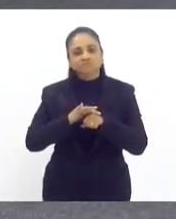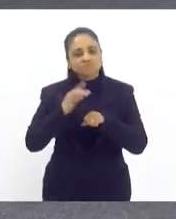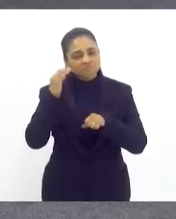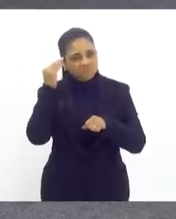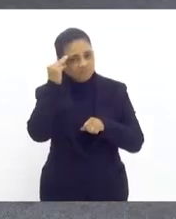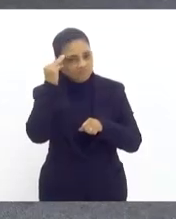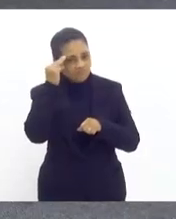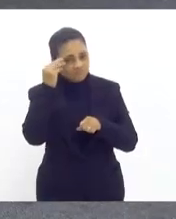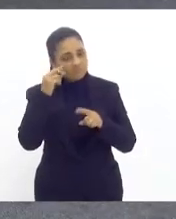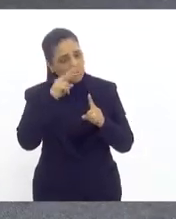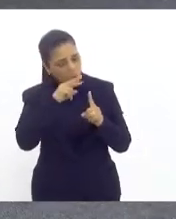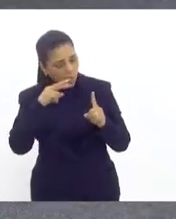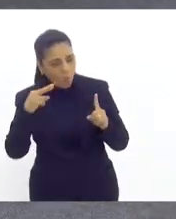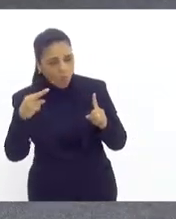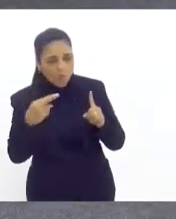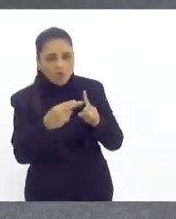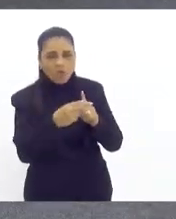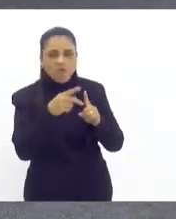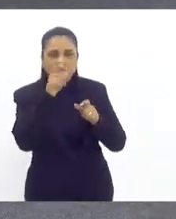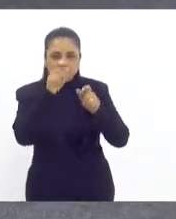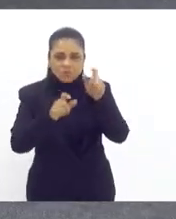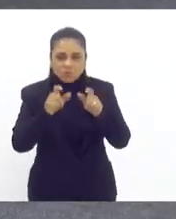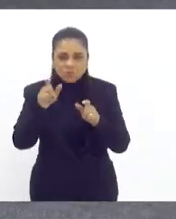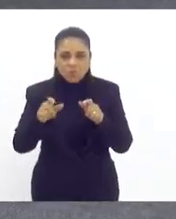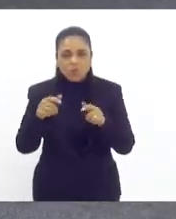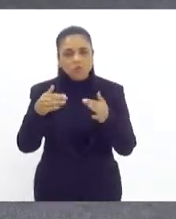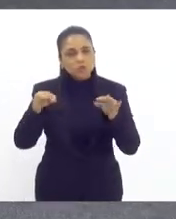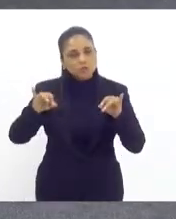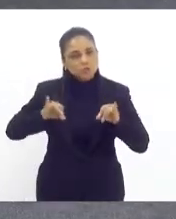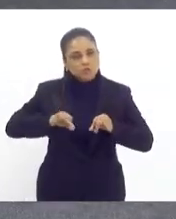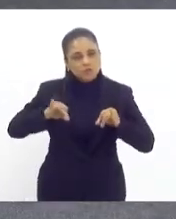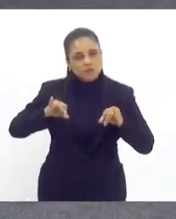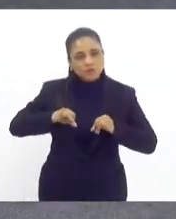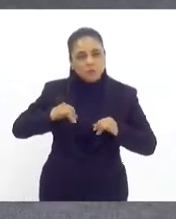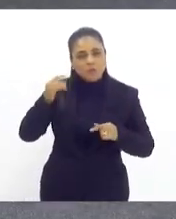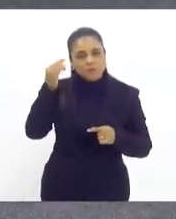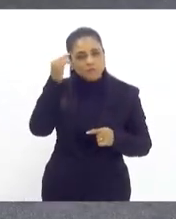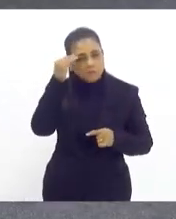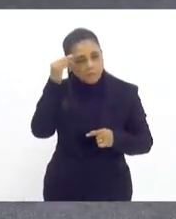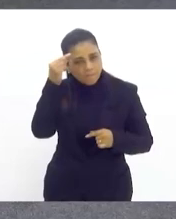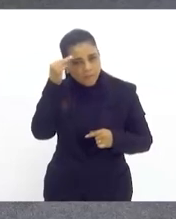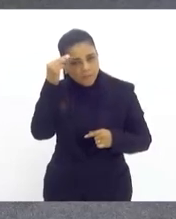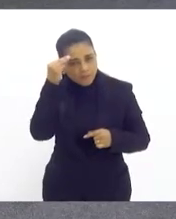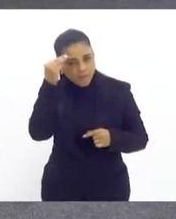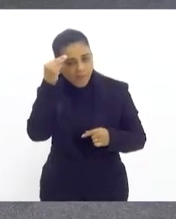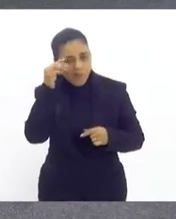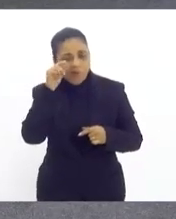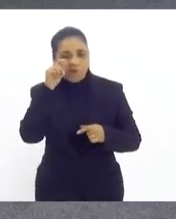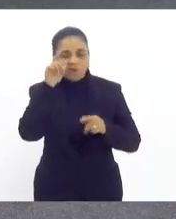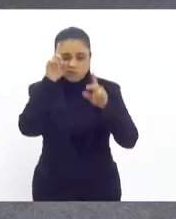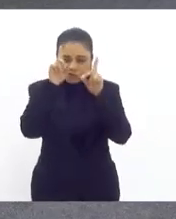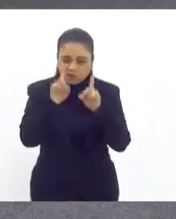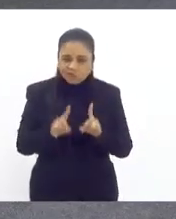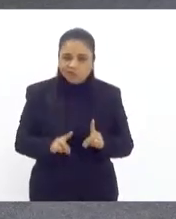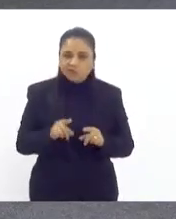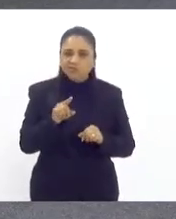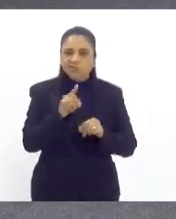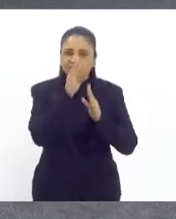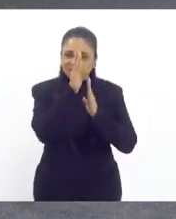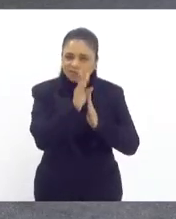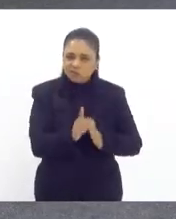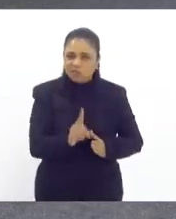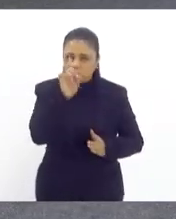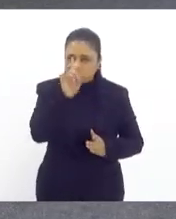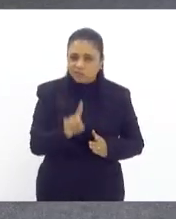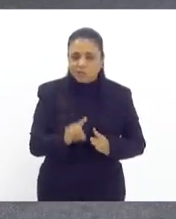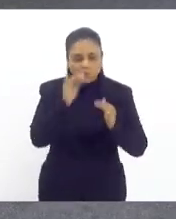aqueles e aquelas que hoje estão em sofrimento mental como pessoas que devem ter a sua dignidade humana respeitada então hoje